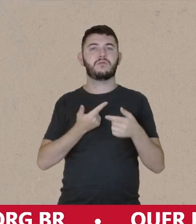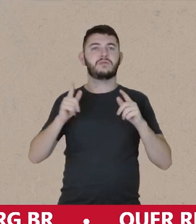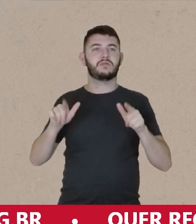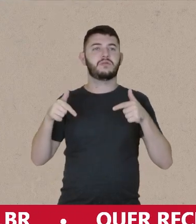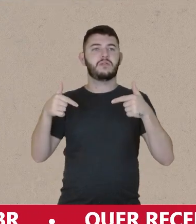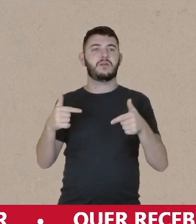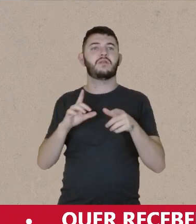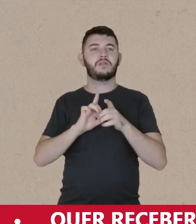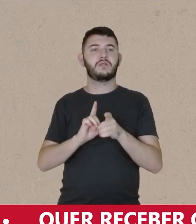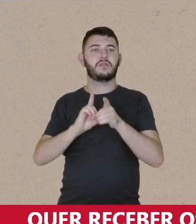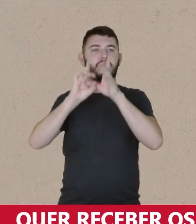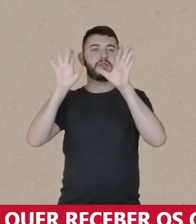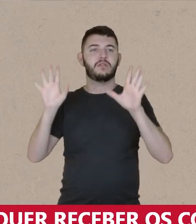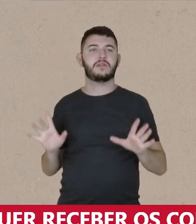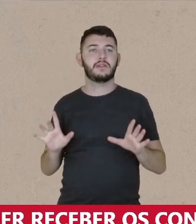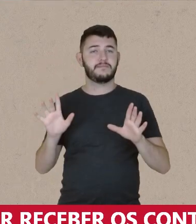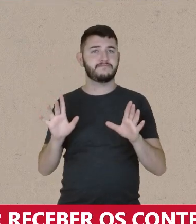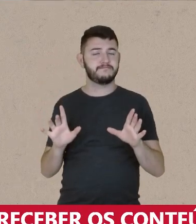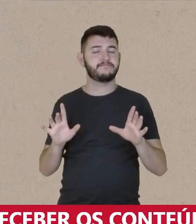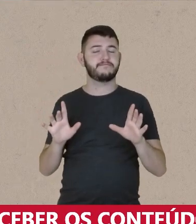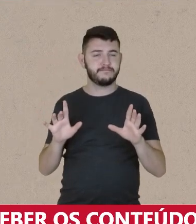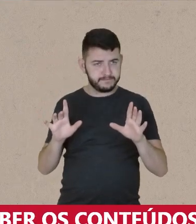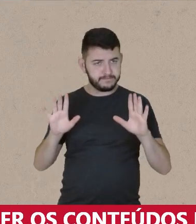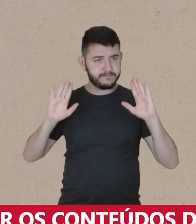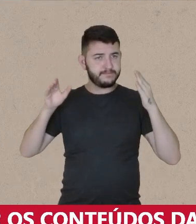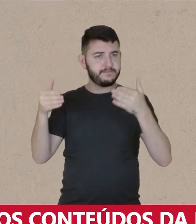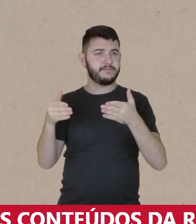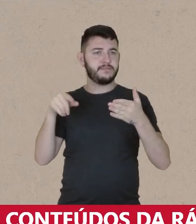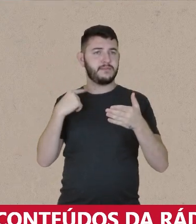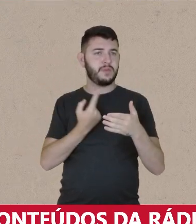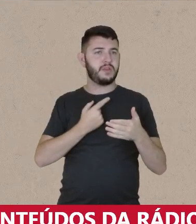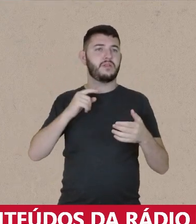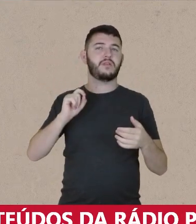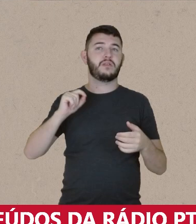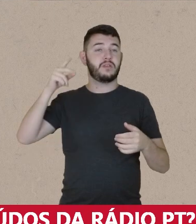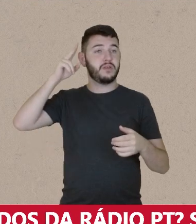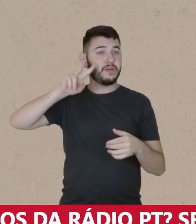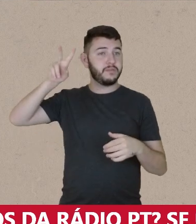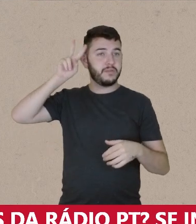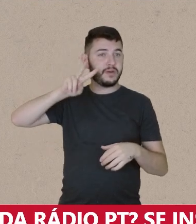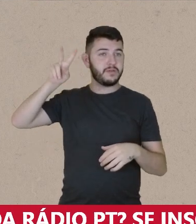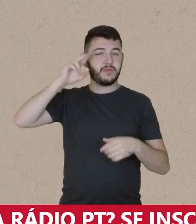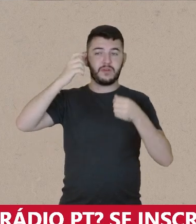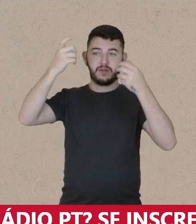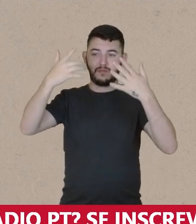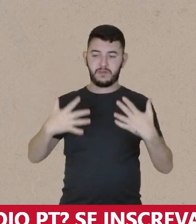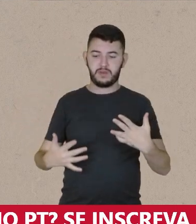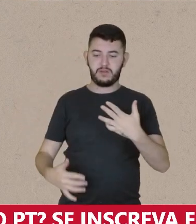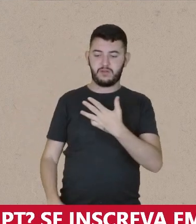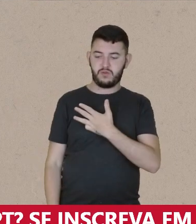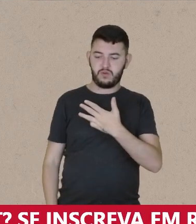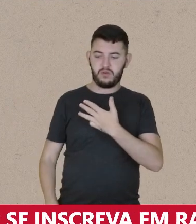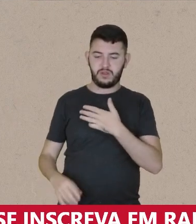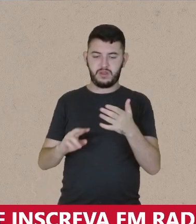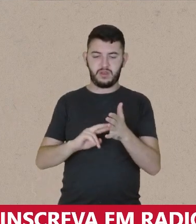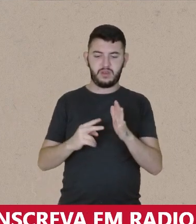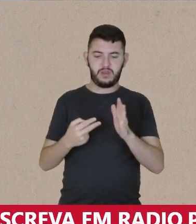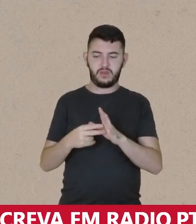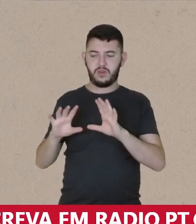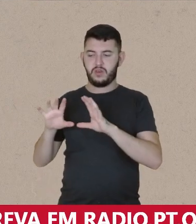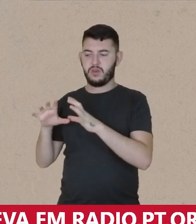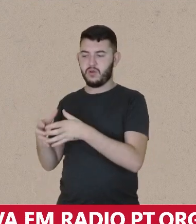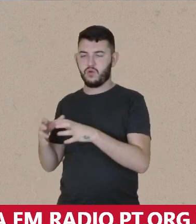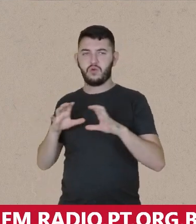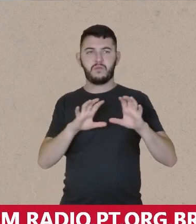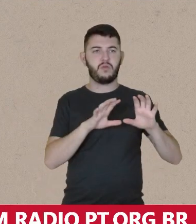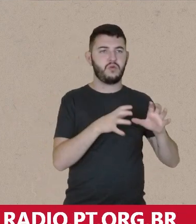A gente sempre tem que ressaltar o que o presidente Lula diz, que não é uma disputa entre dois extremos, é uma disputa